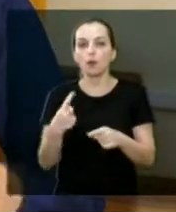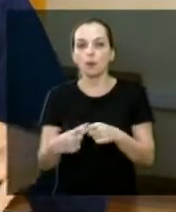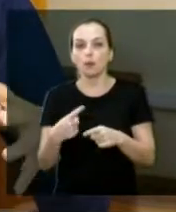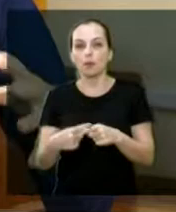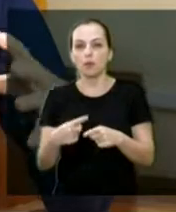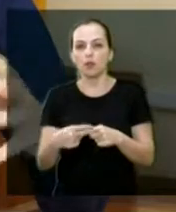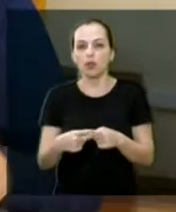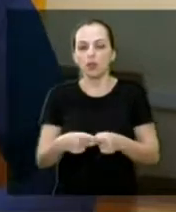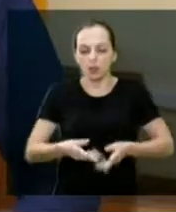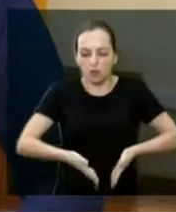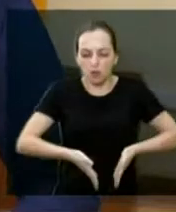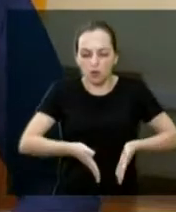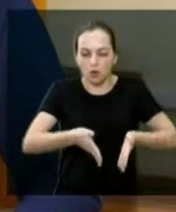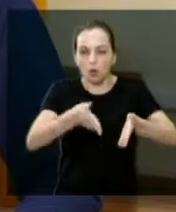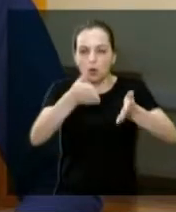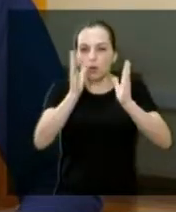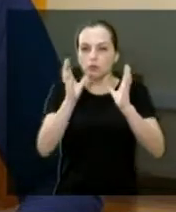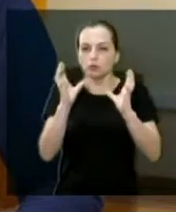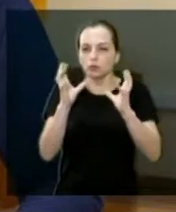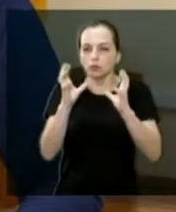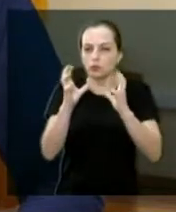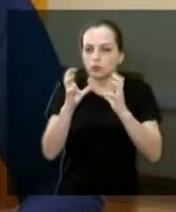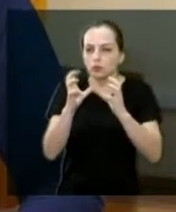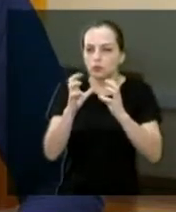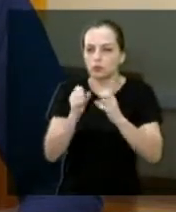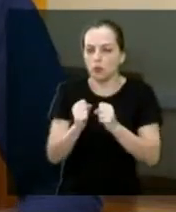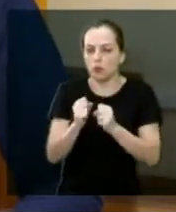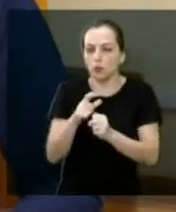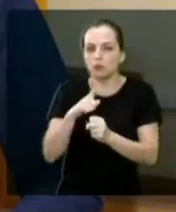aquele prédio meio escuro assim, tinha aqueles